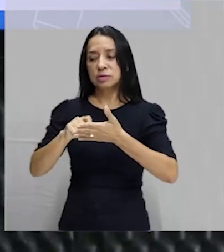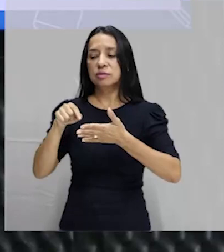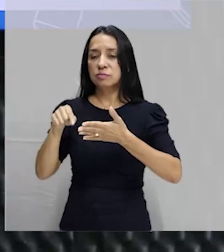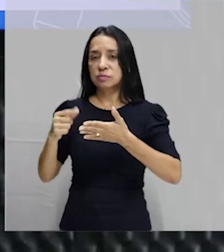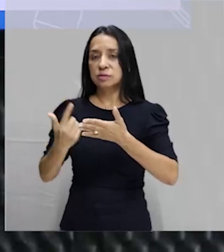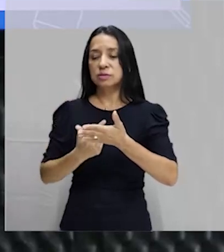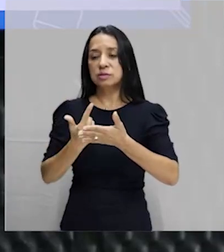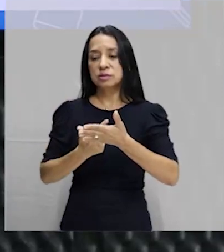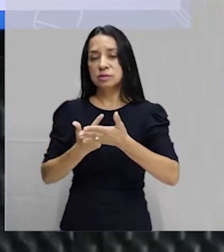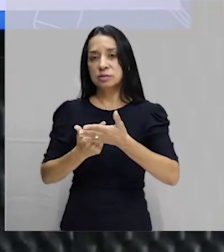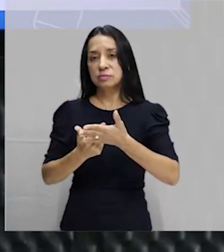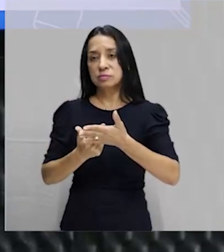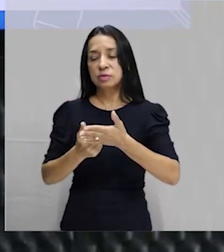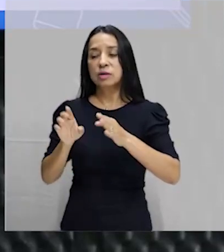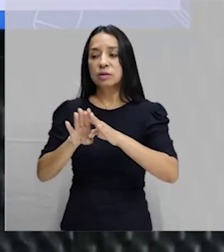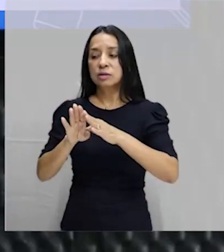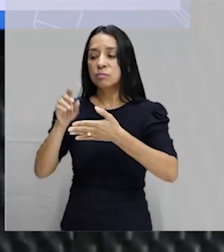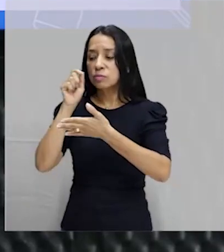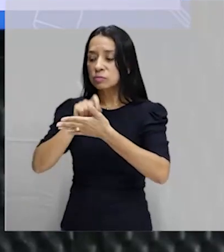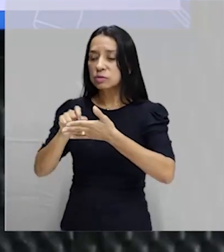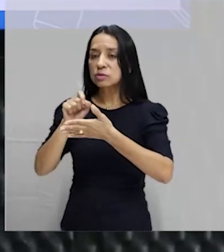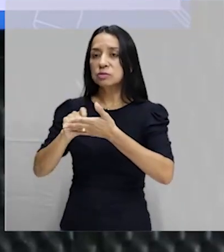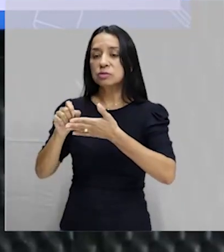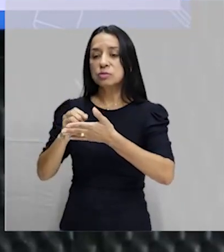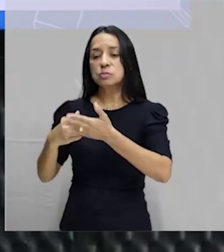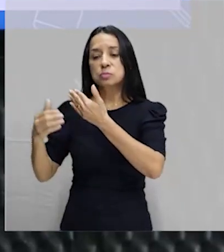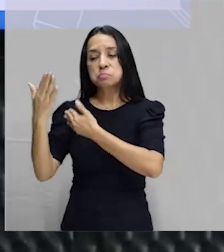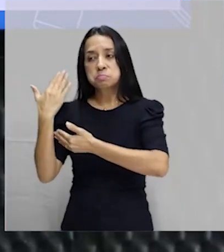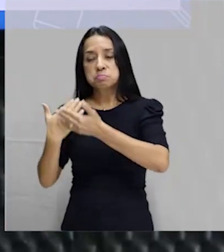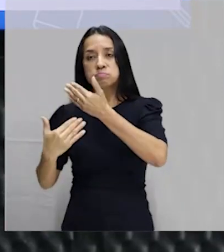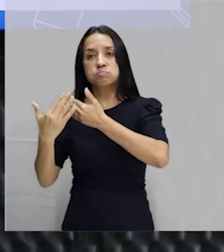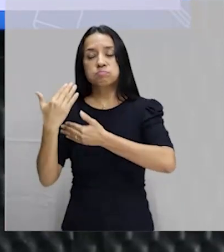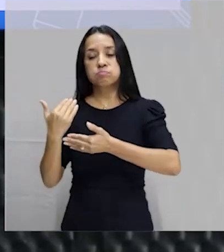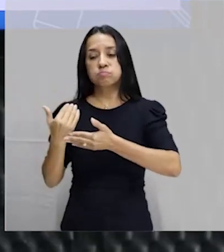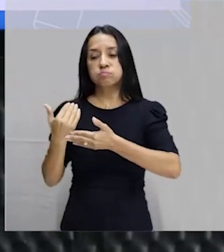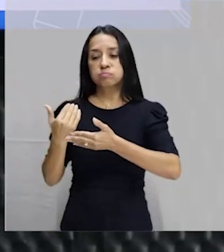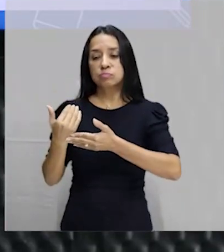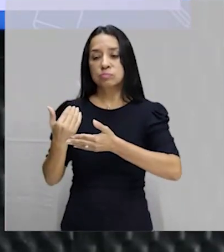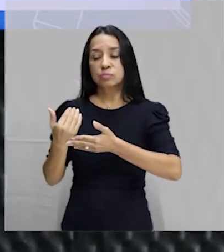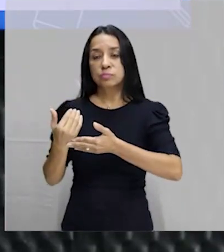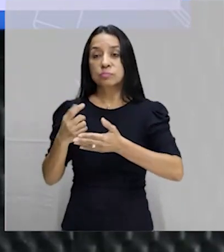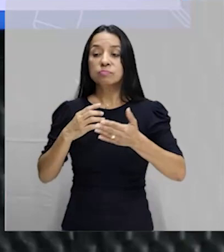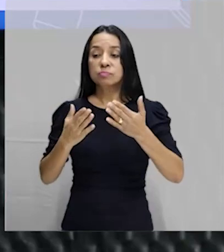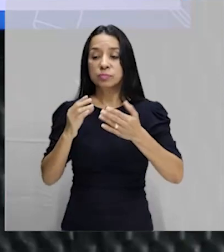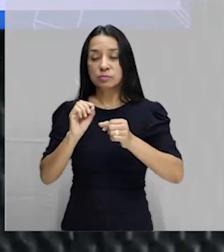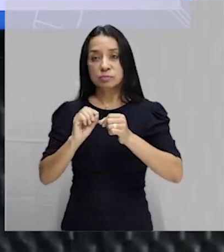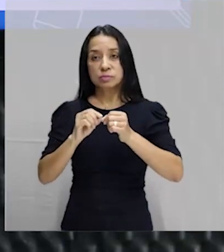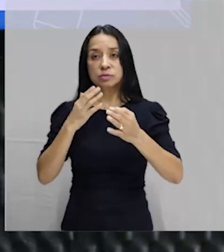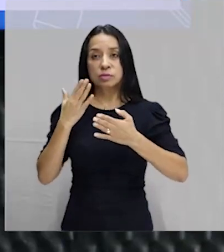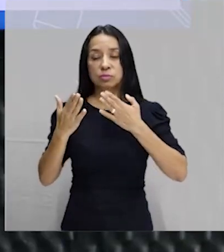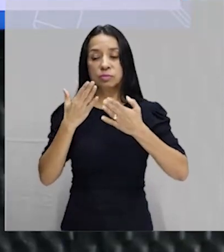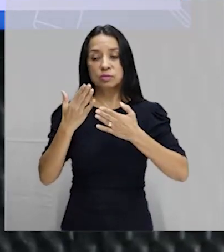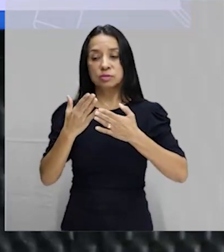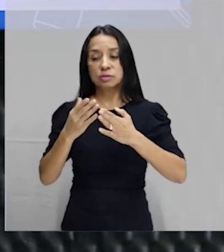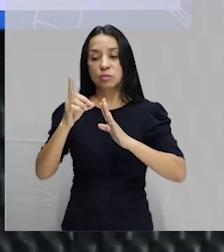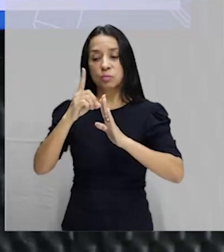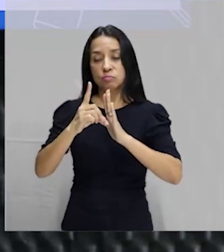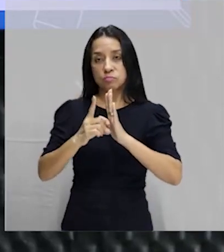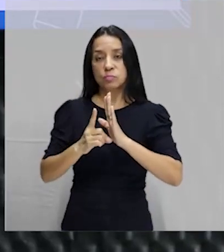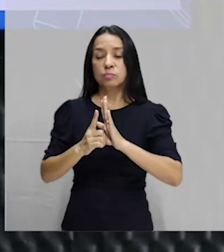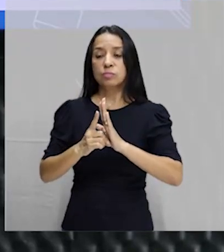Fazendo a comparação, a obra acaba sendo um documento importante para nos falar dos